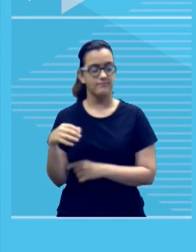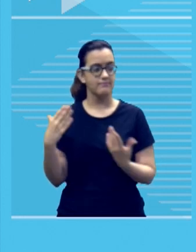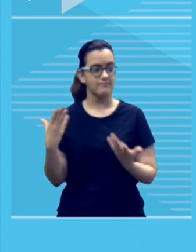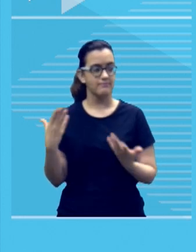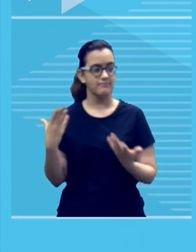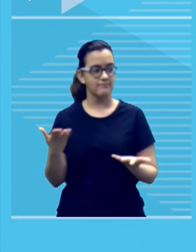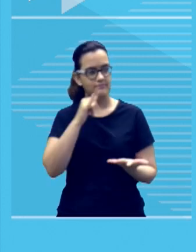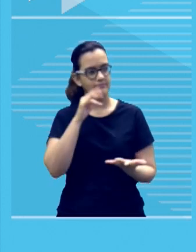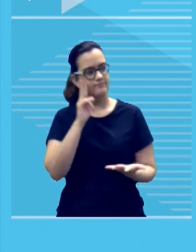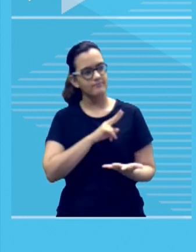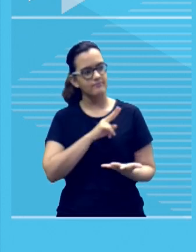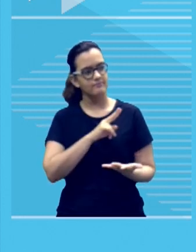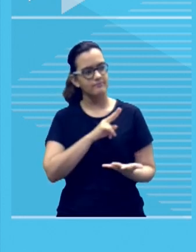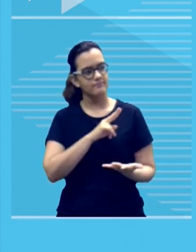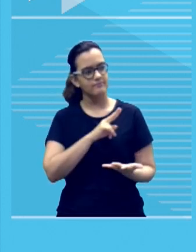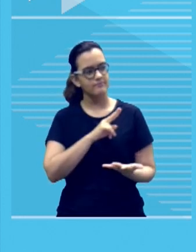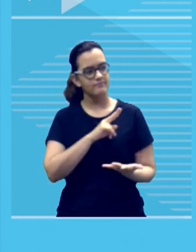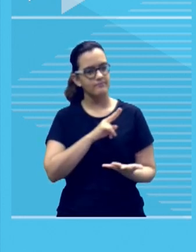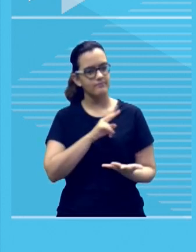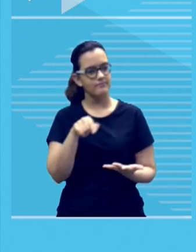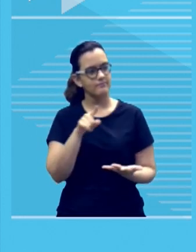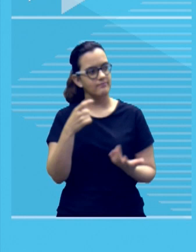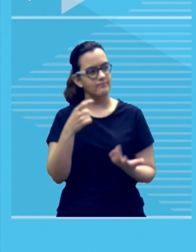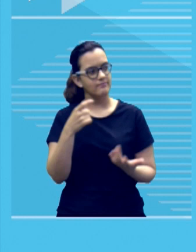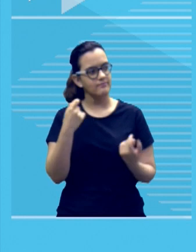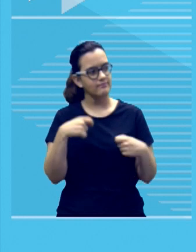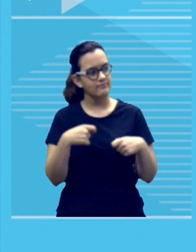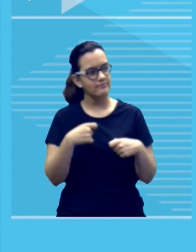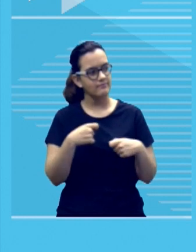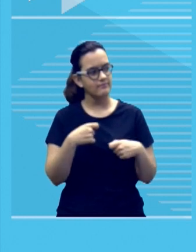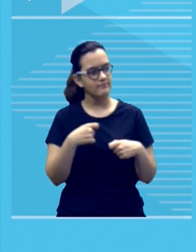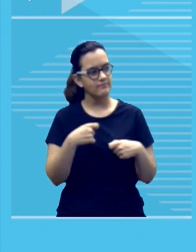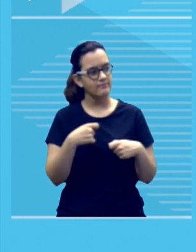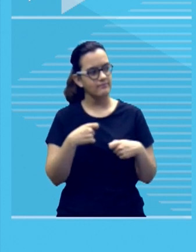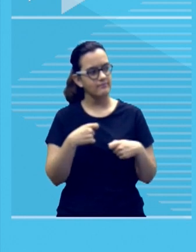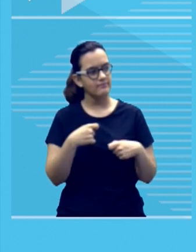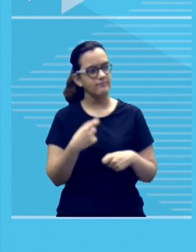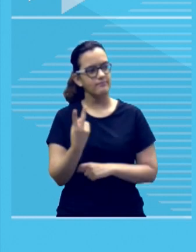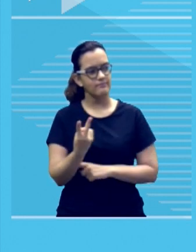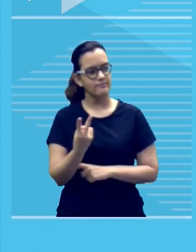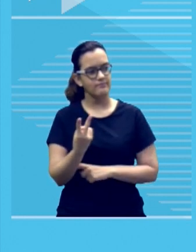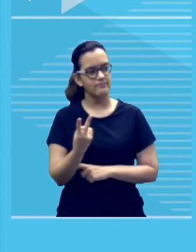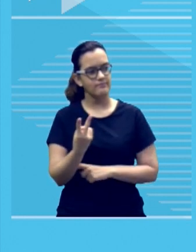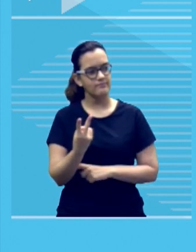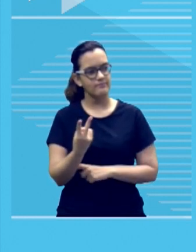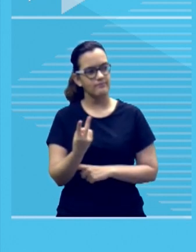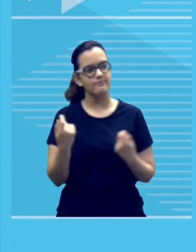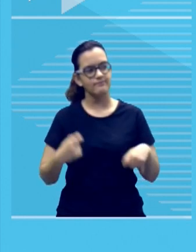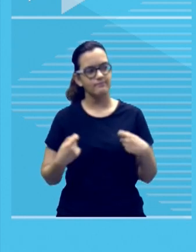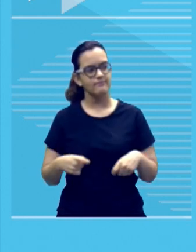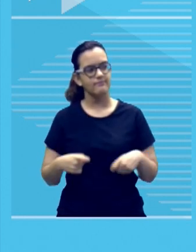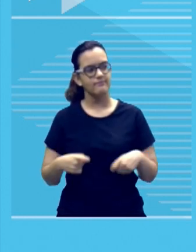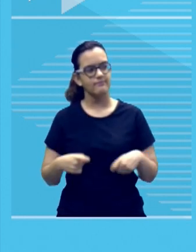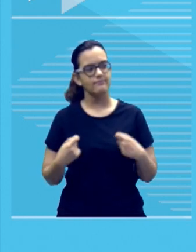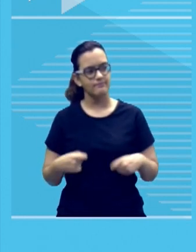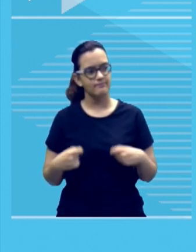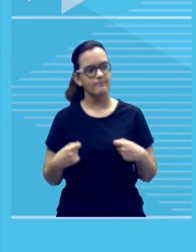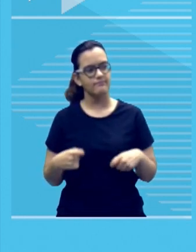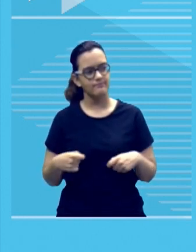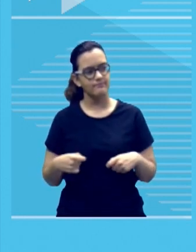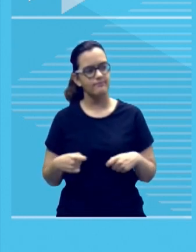então você esse aqui infelizmente você tem que fazer cada uma delas ó são dois compostos só pode ter esses dois pessoal